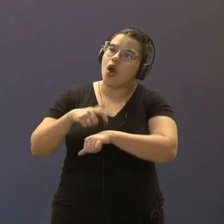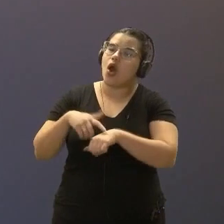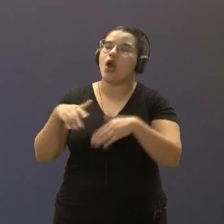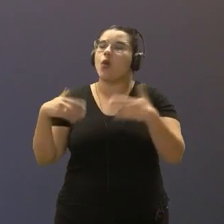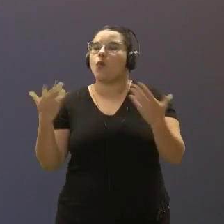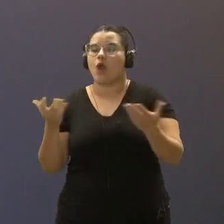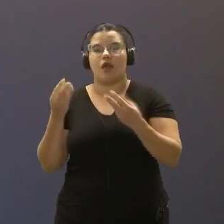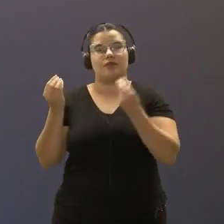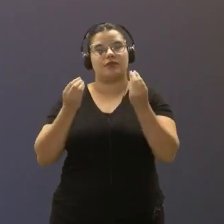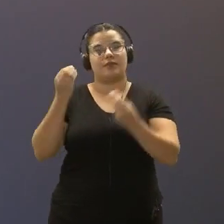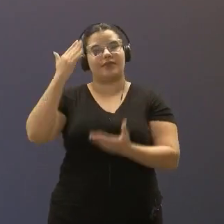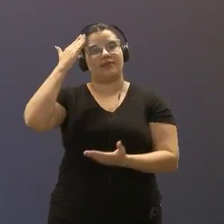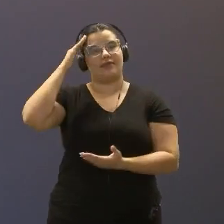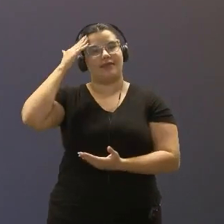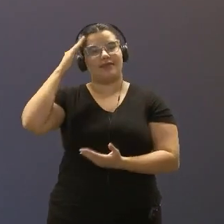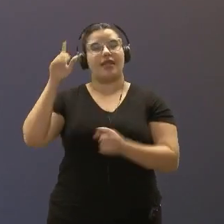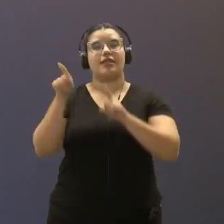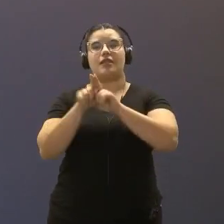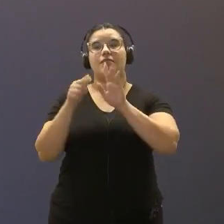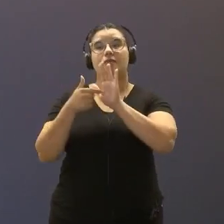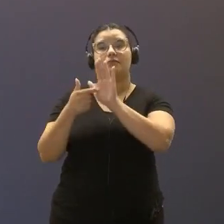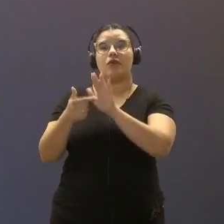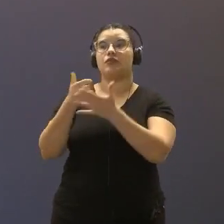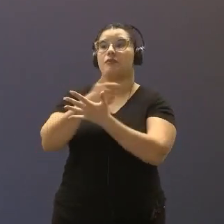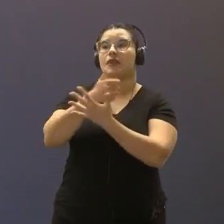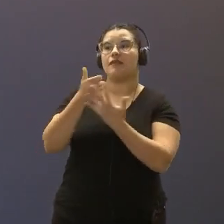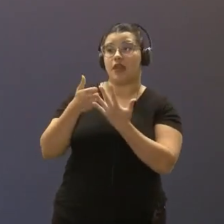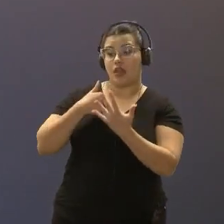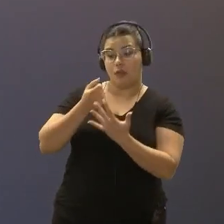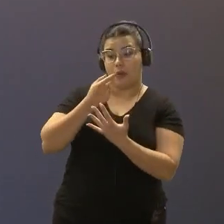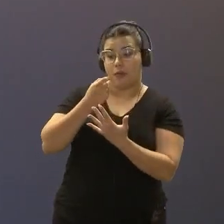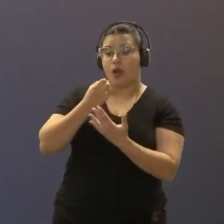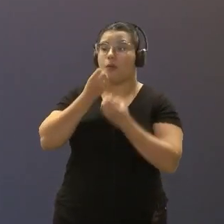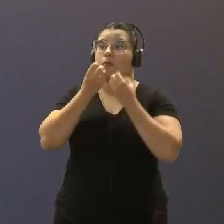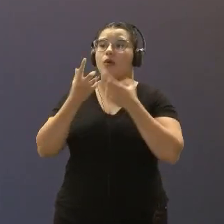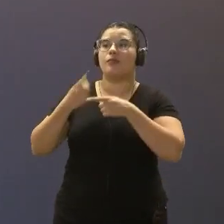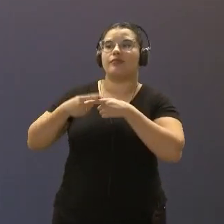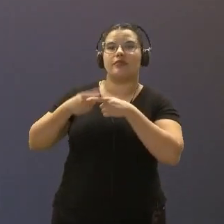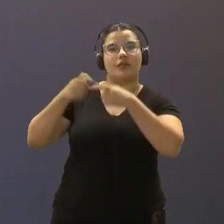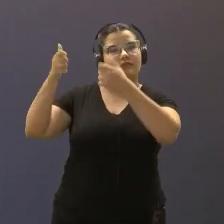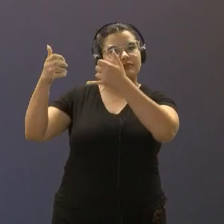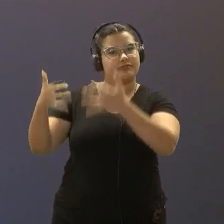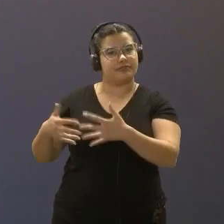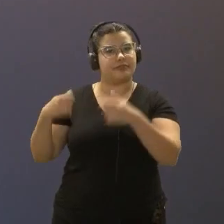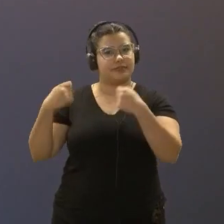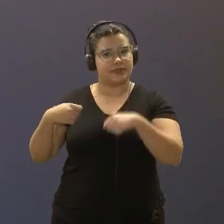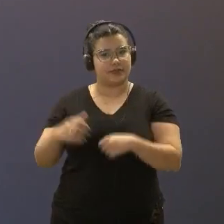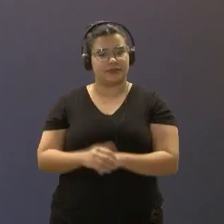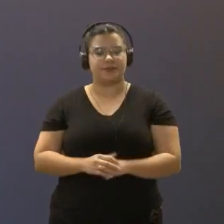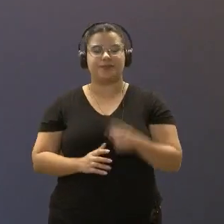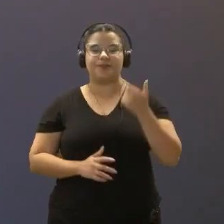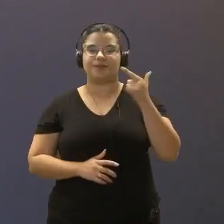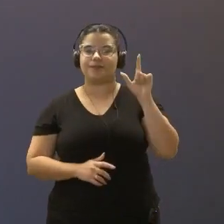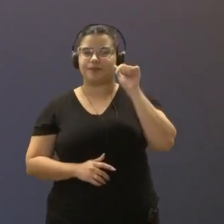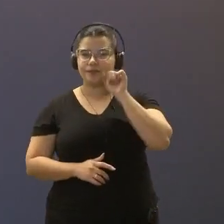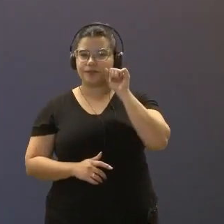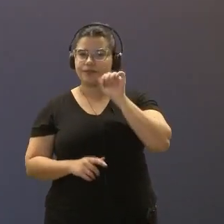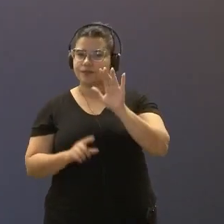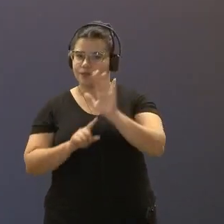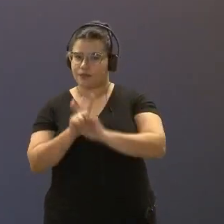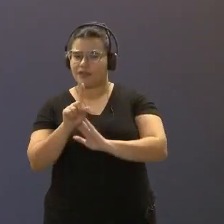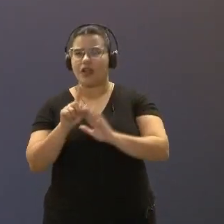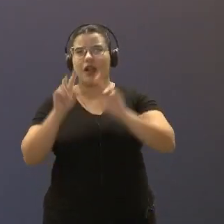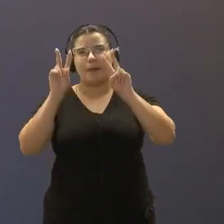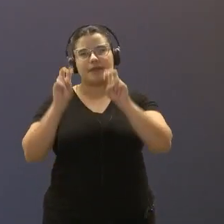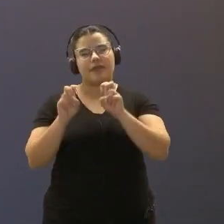momento e explicar o benefício do uso da suplementação. Denise Oreb, também é uma pergunta interessante, sai um pouquinho do tema